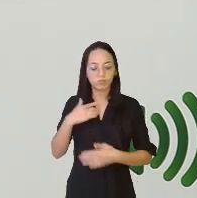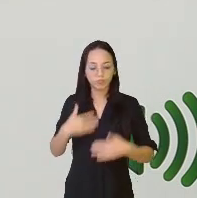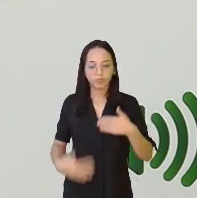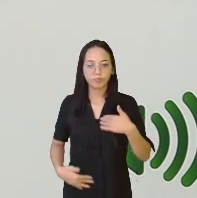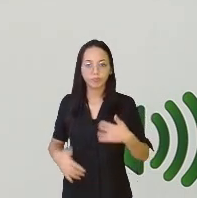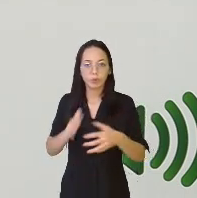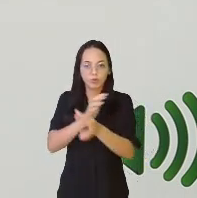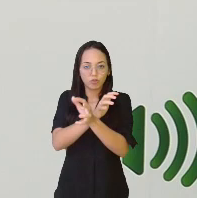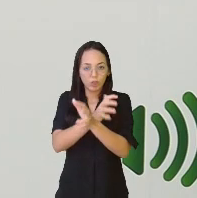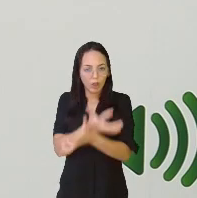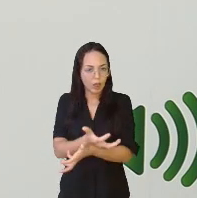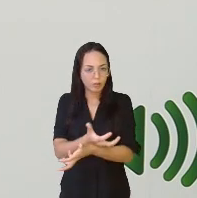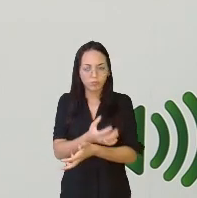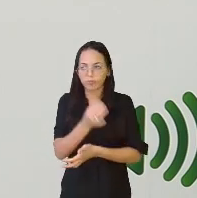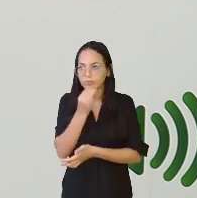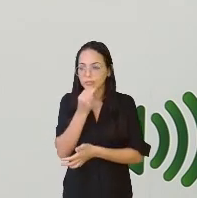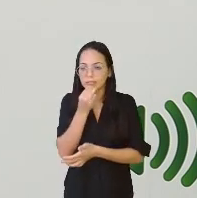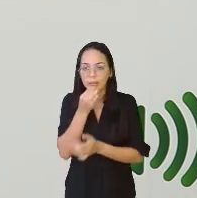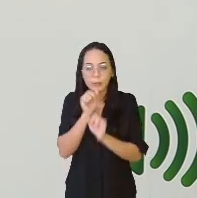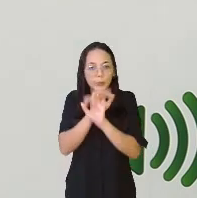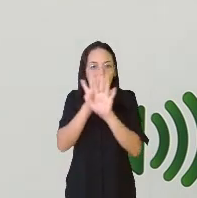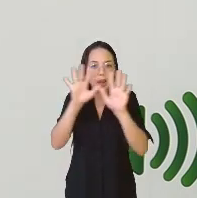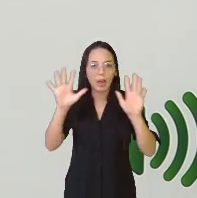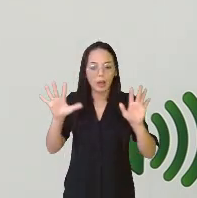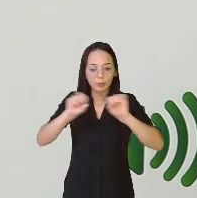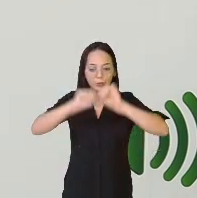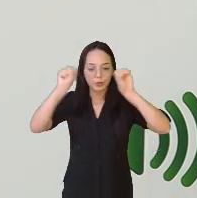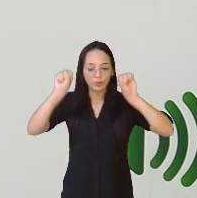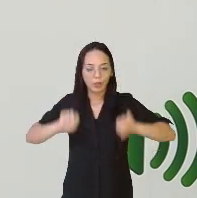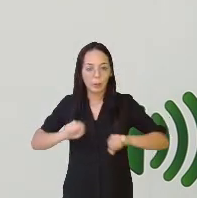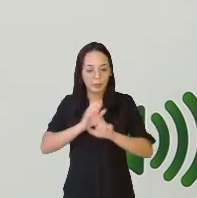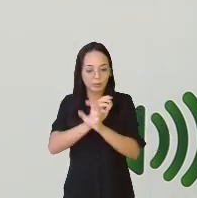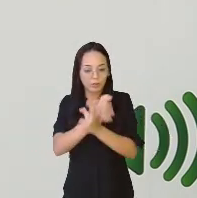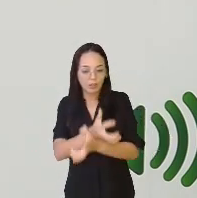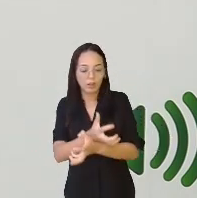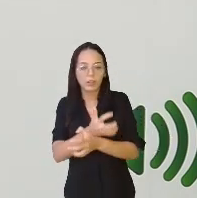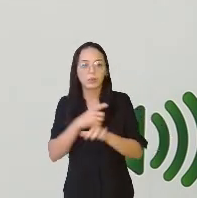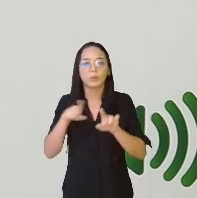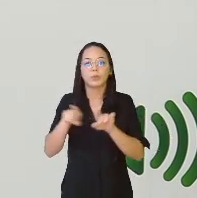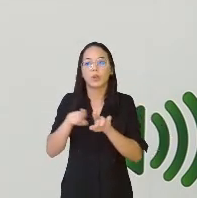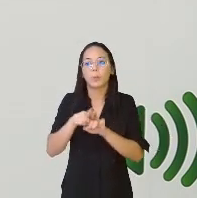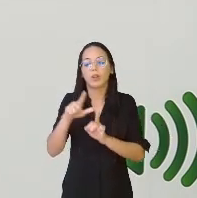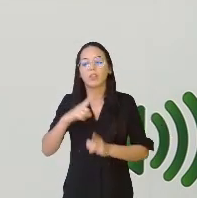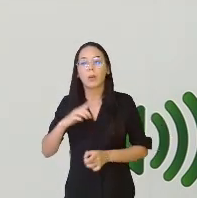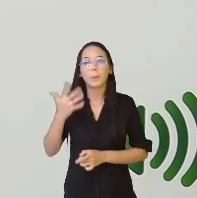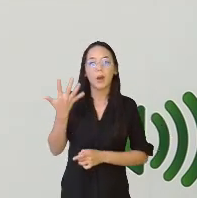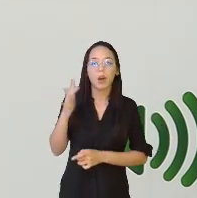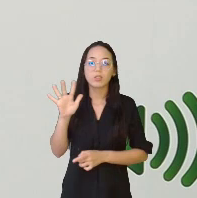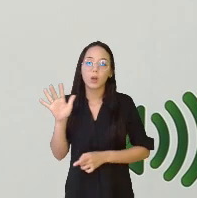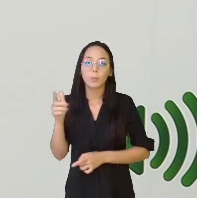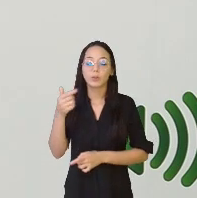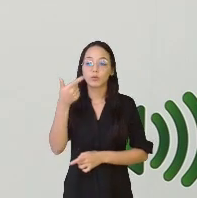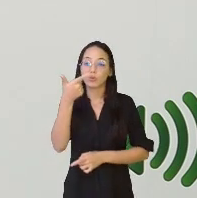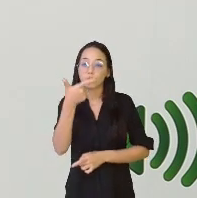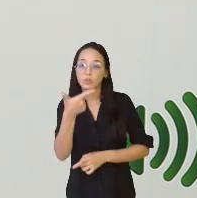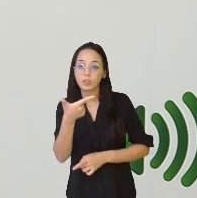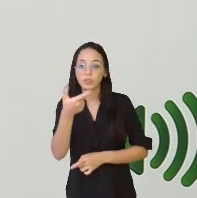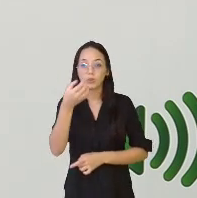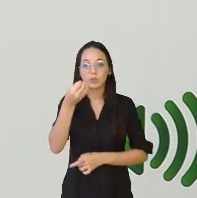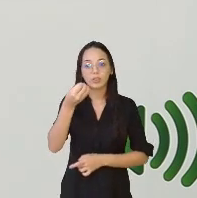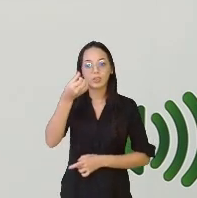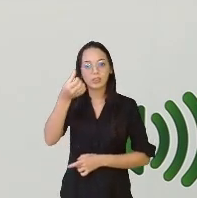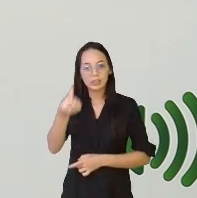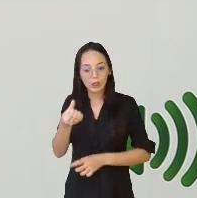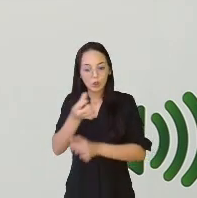um exemplo claríssimo de sistema esquelético. Nós temos aproximadamente